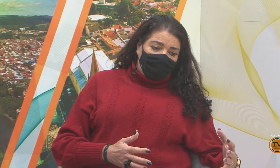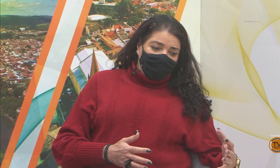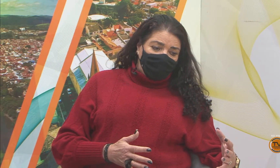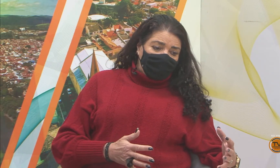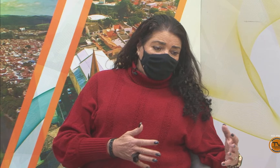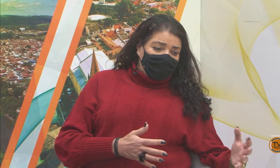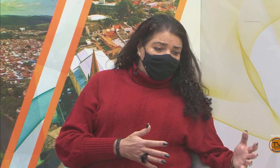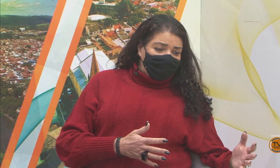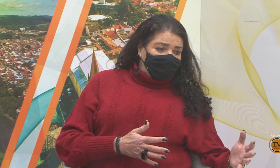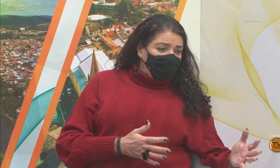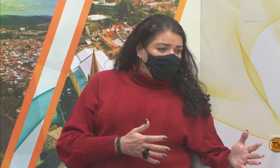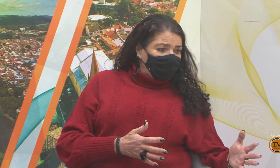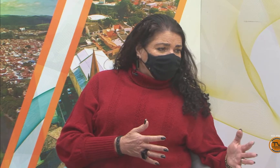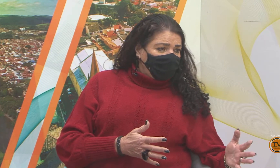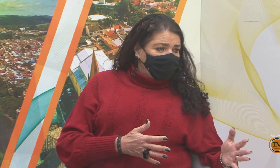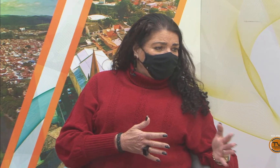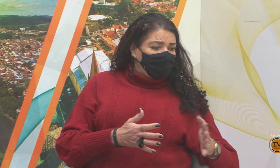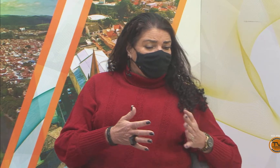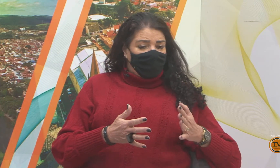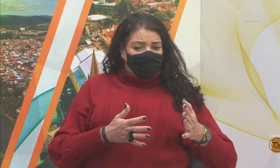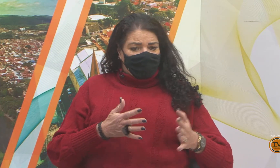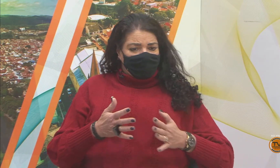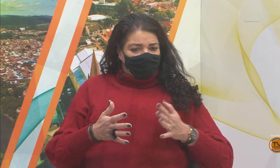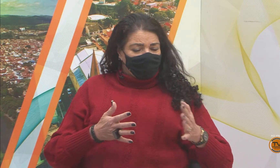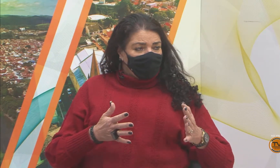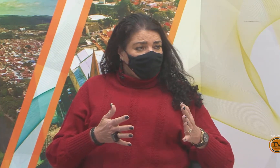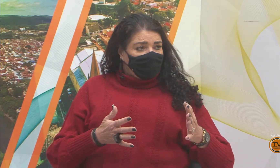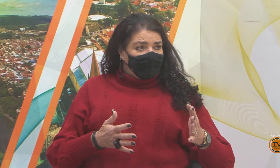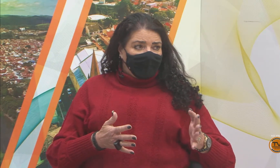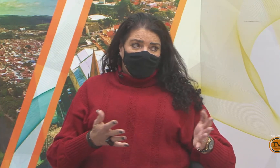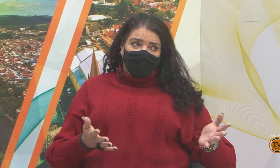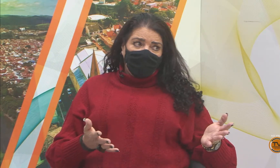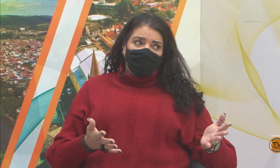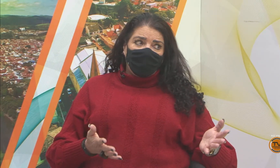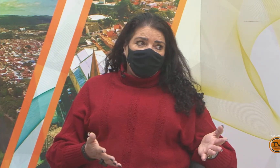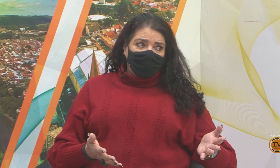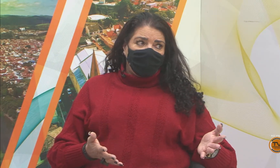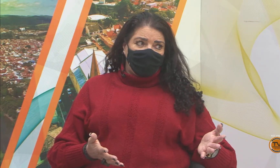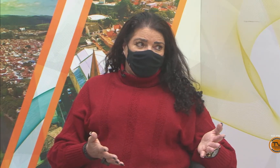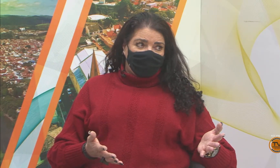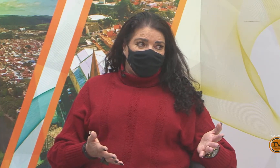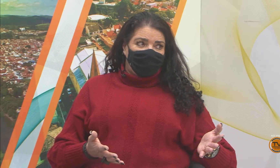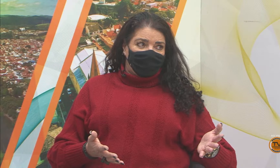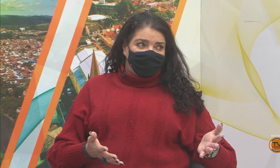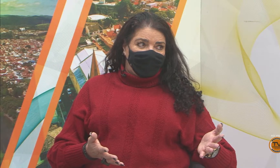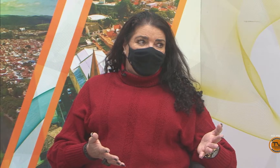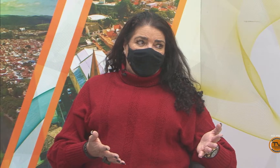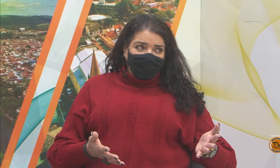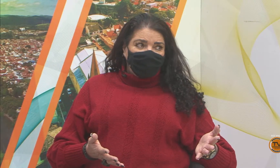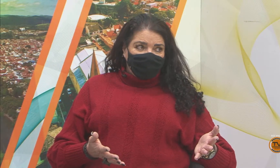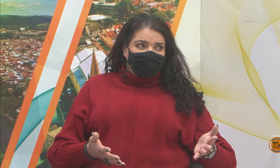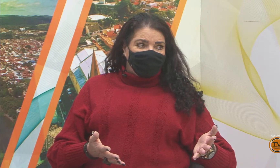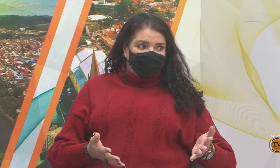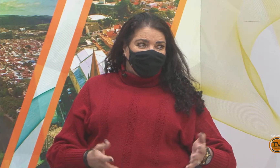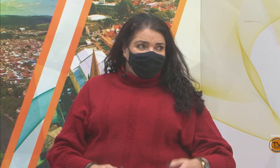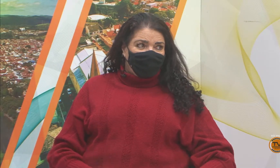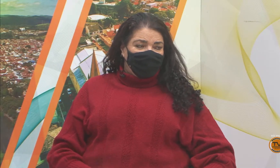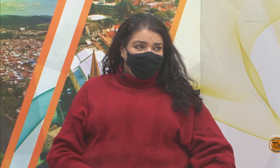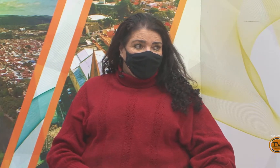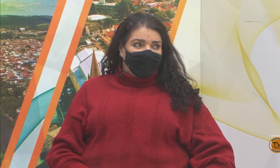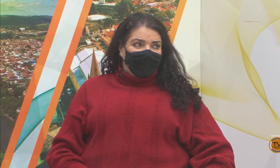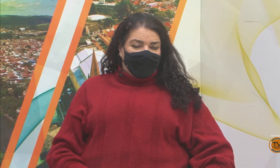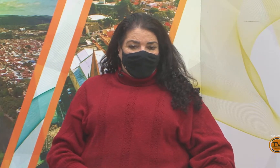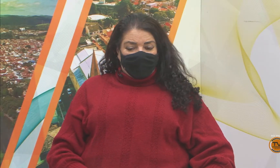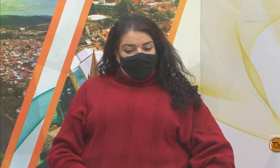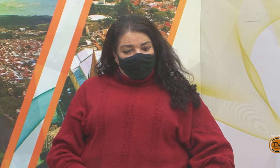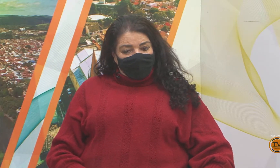ter uma ideia, lá na regulação que vê marcação de consulta, nós temos 50 pessoas trabalhando. É muita gente, né?